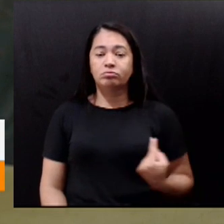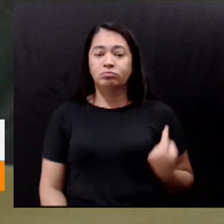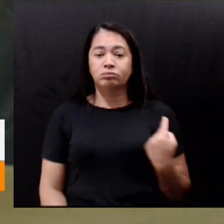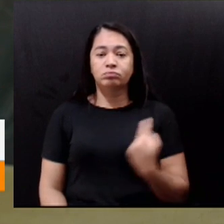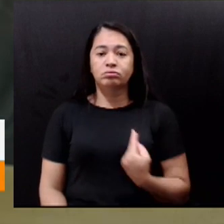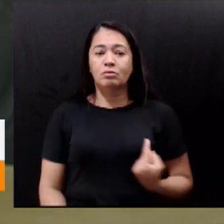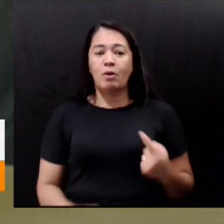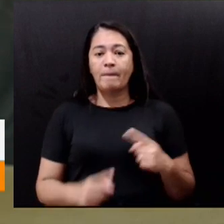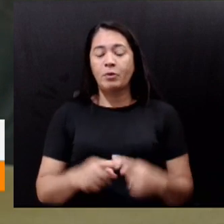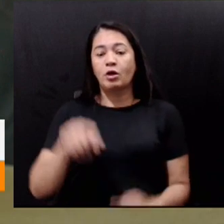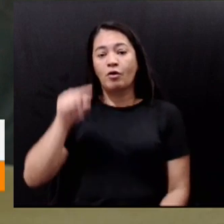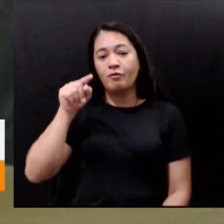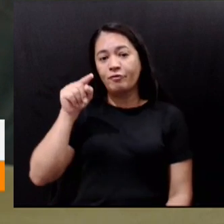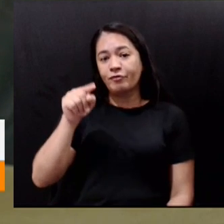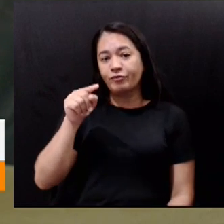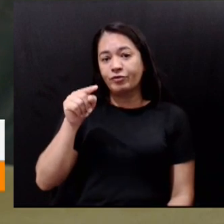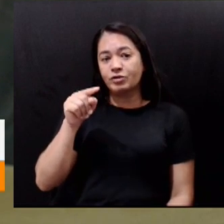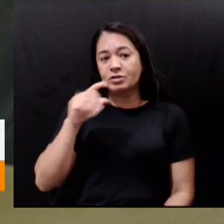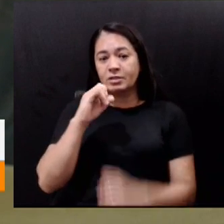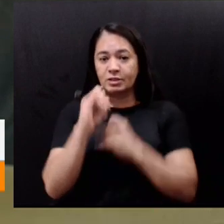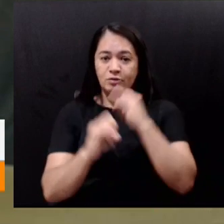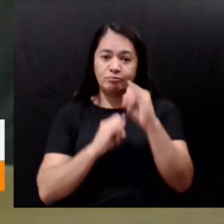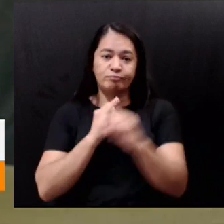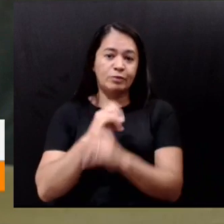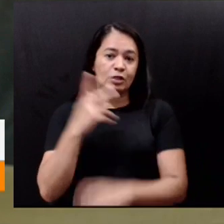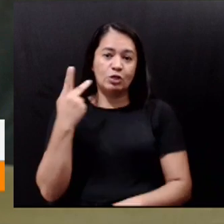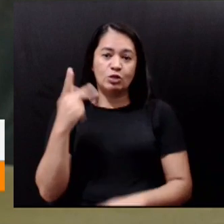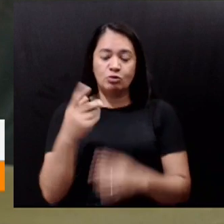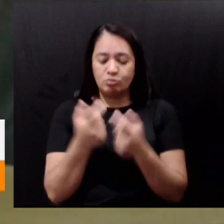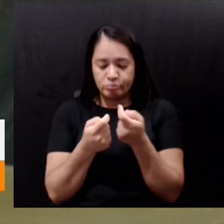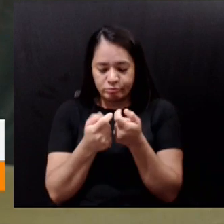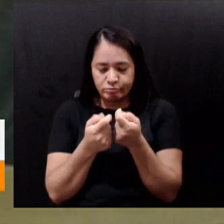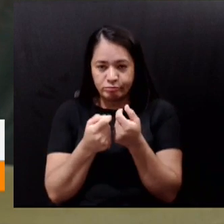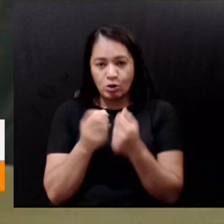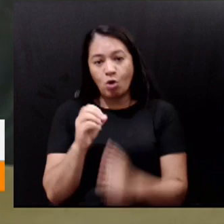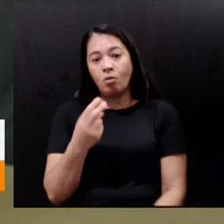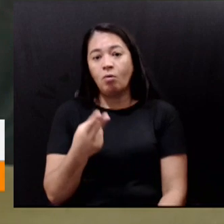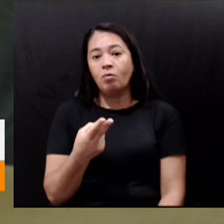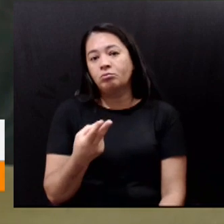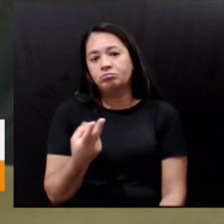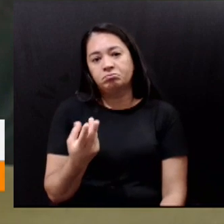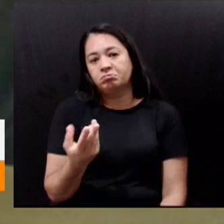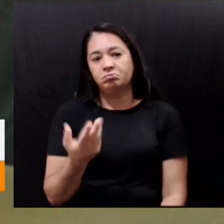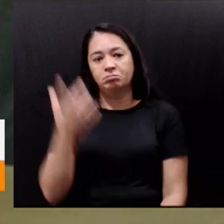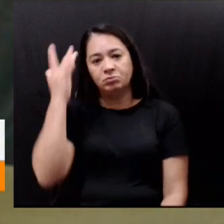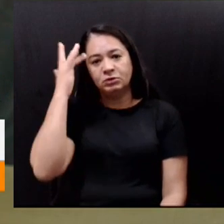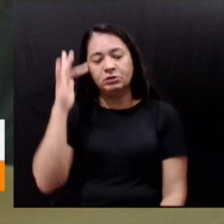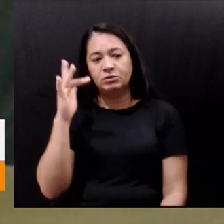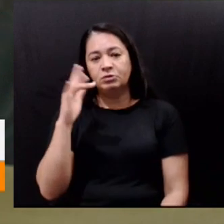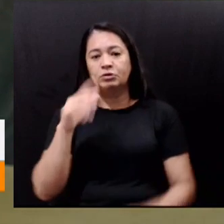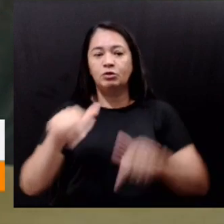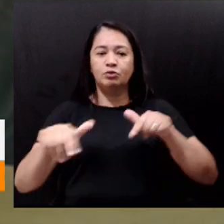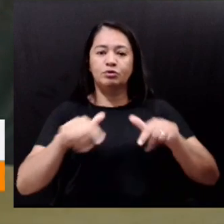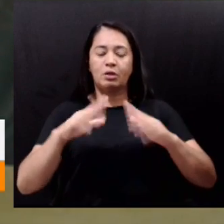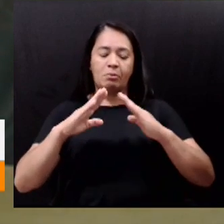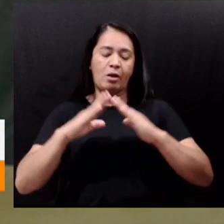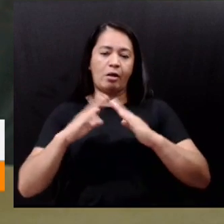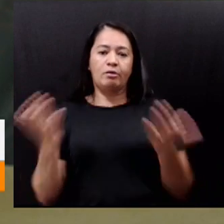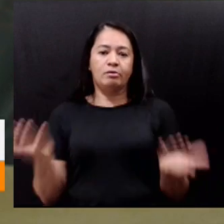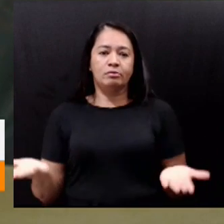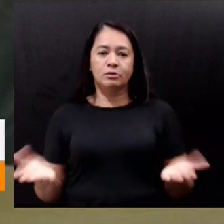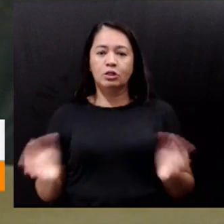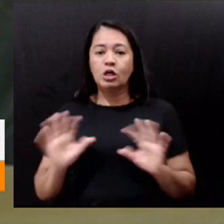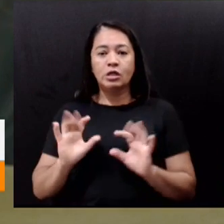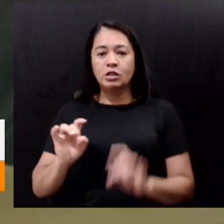sua internet, você e seu celular, ou então, enfim, seu home office, e, enfim, é só isso, né? A